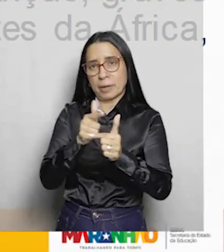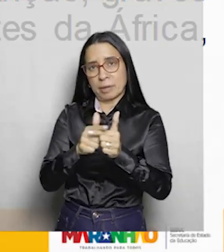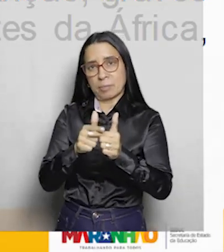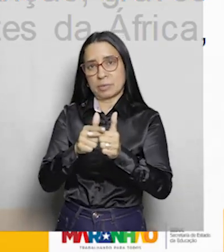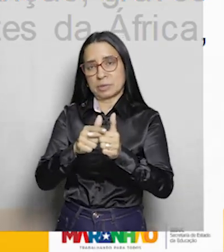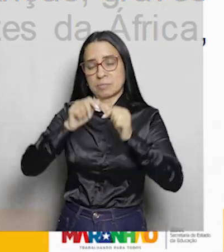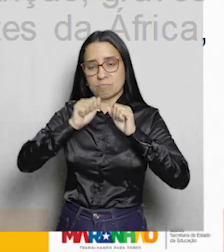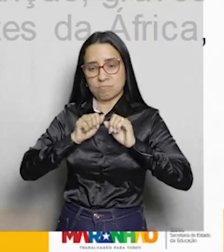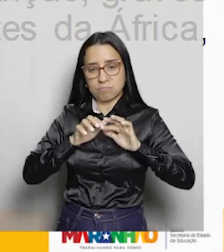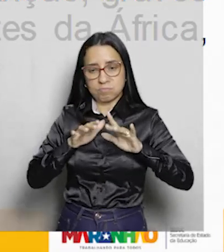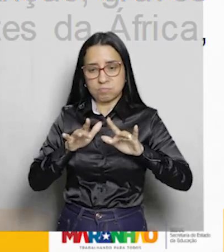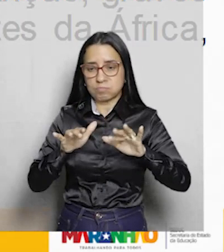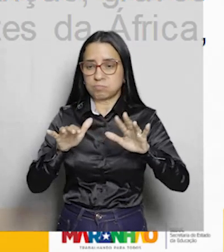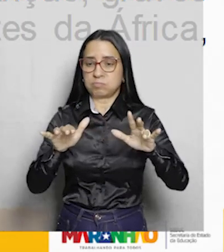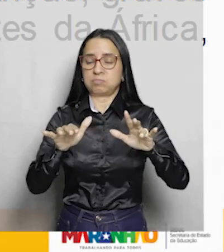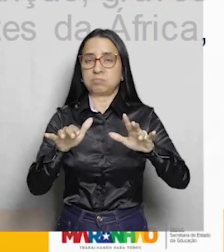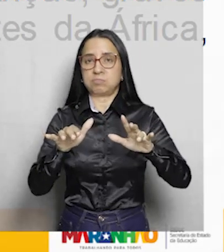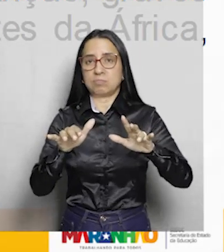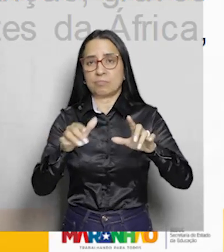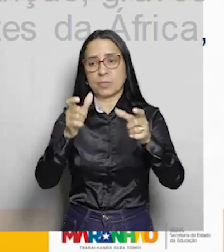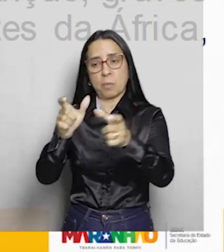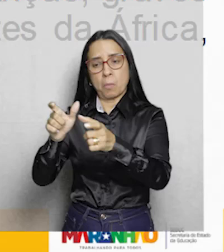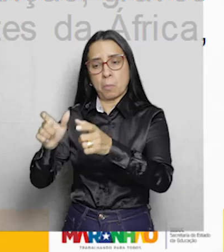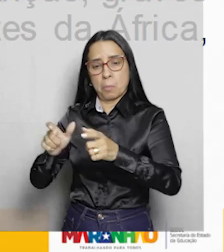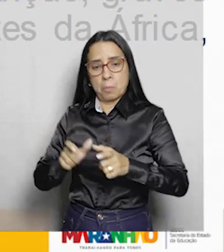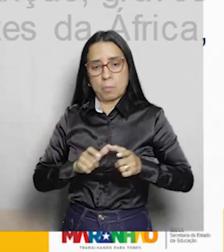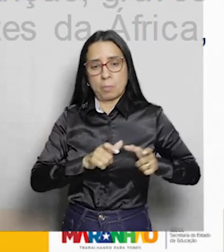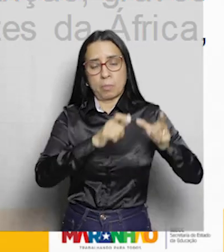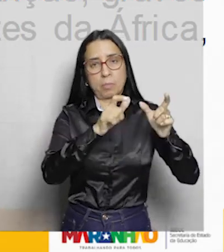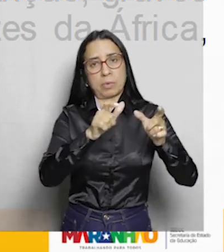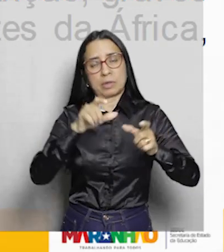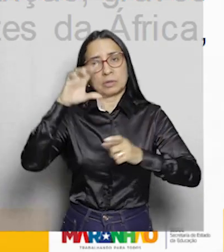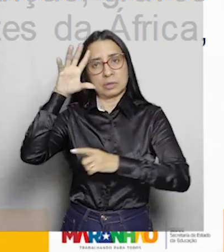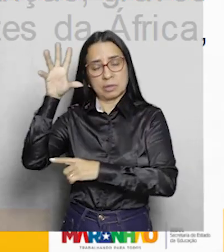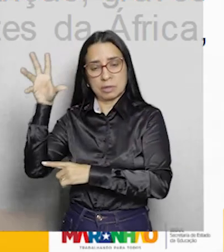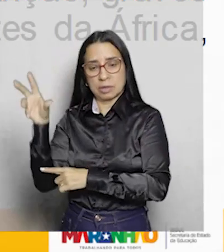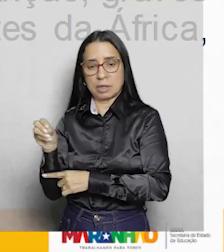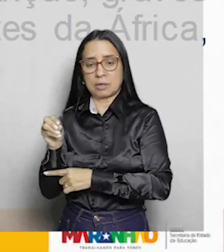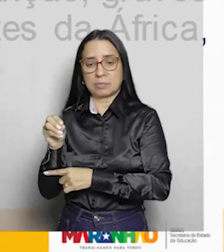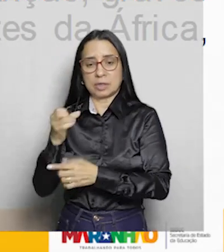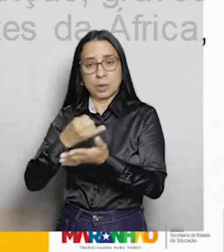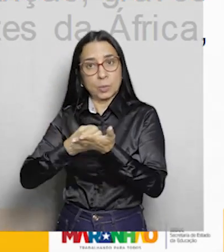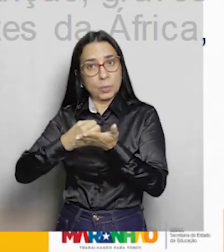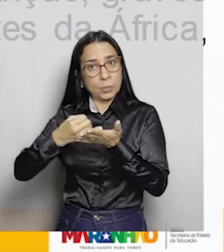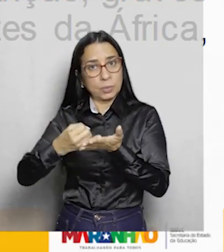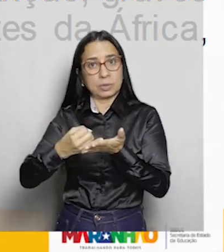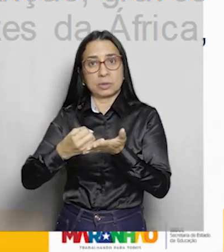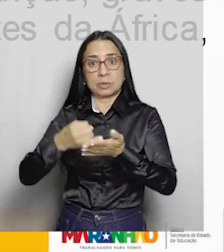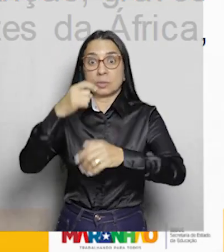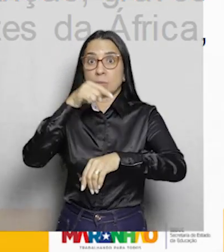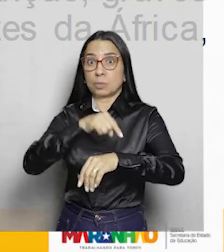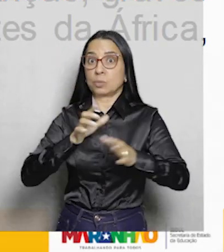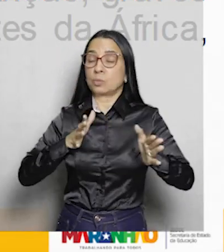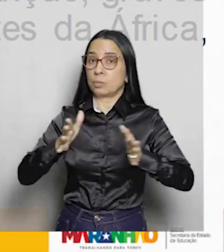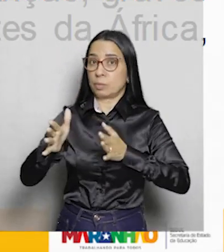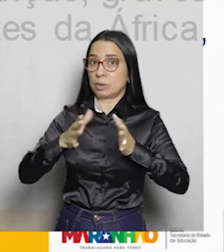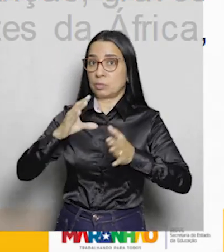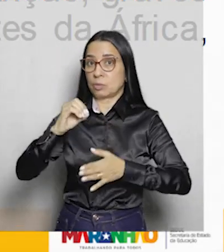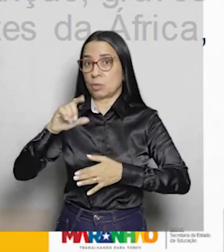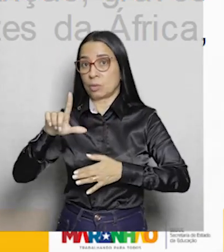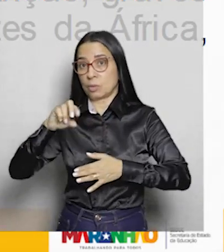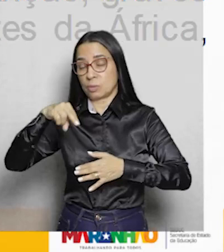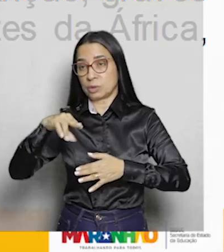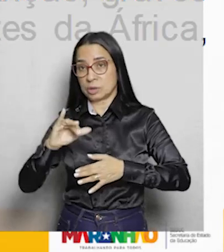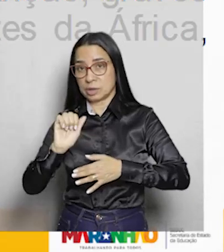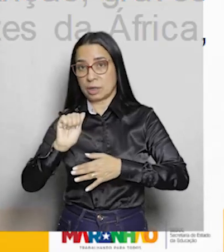surto de fome e epidemias em certas partes da África desde o início da era colonial. Muito bem. Aí